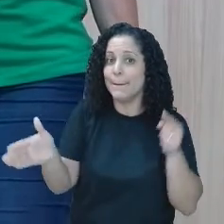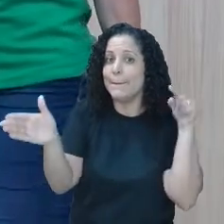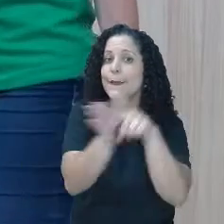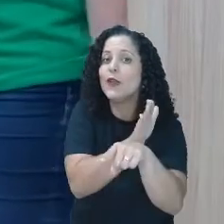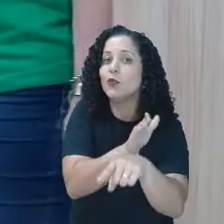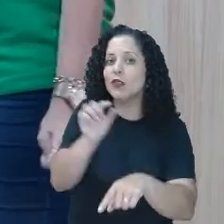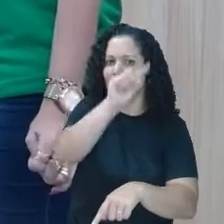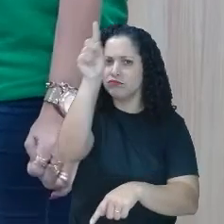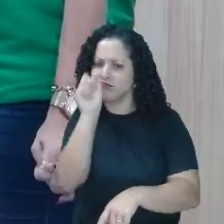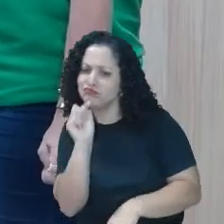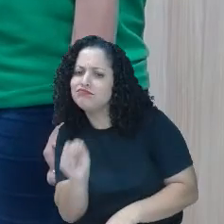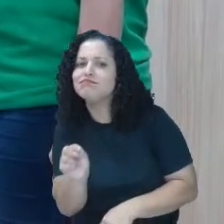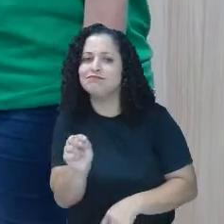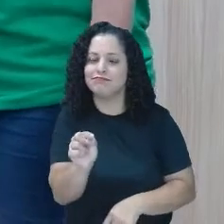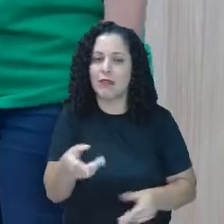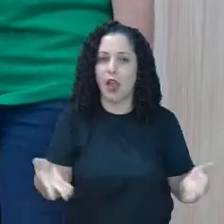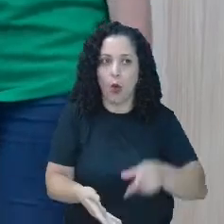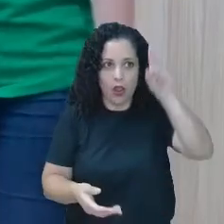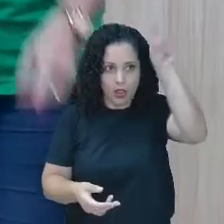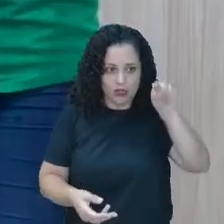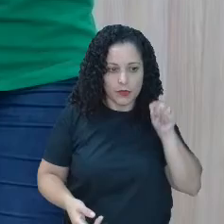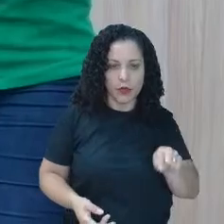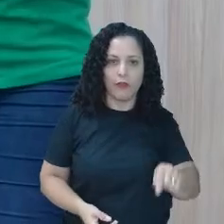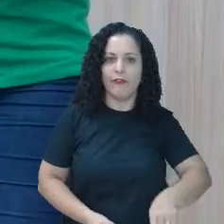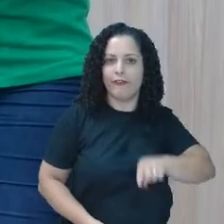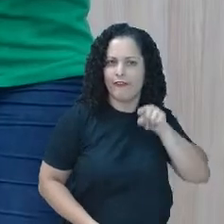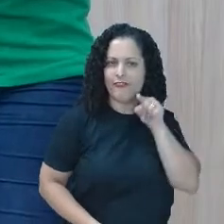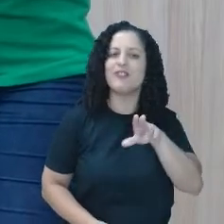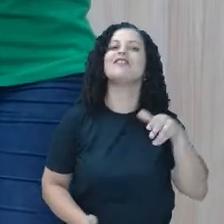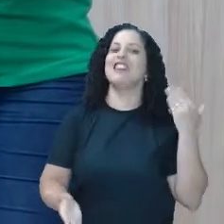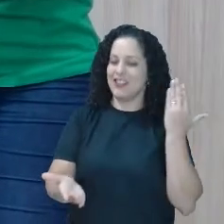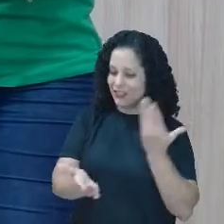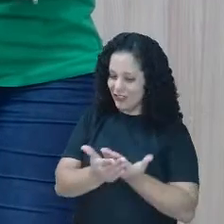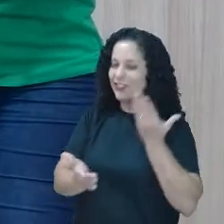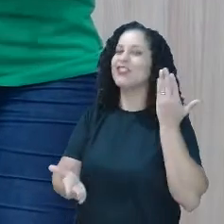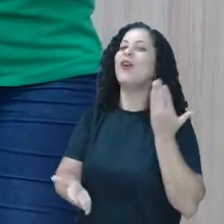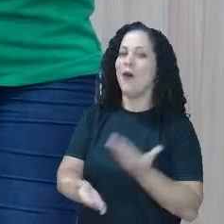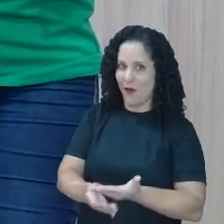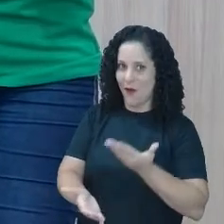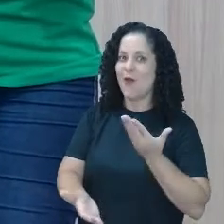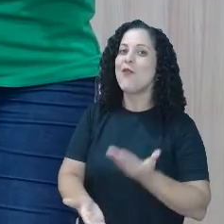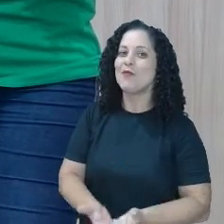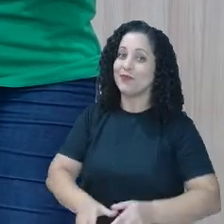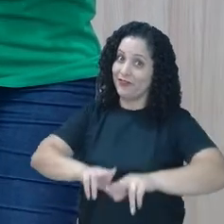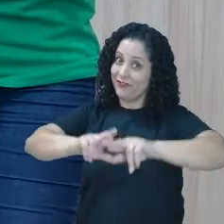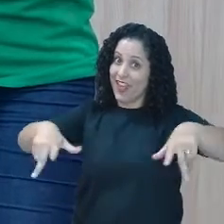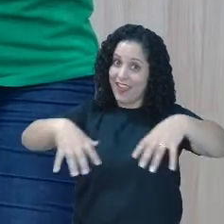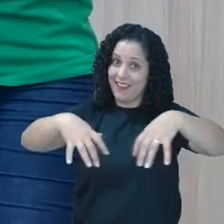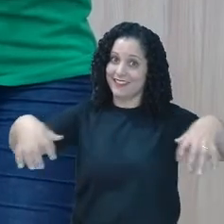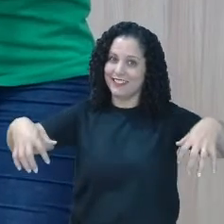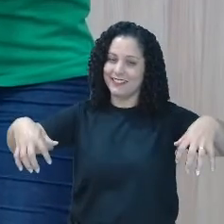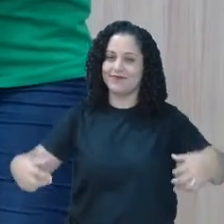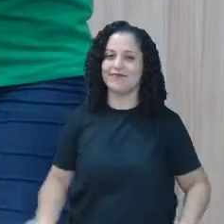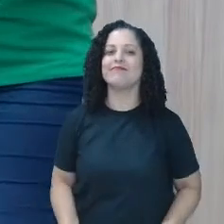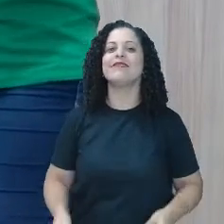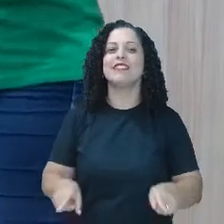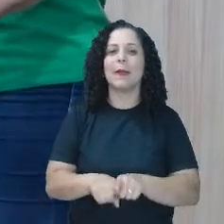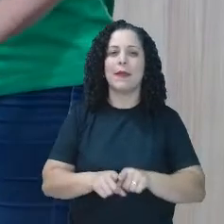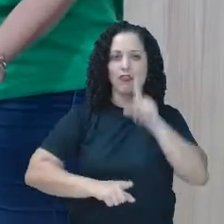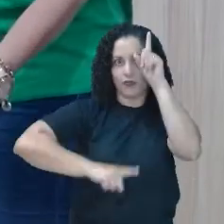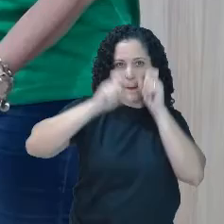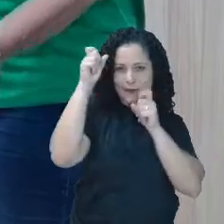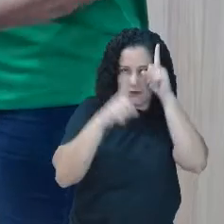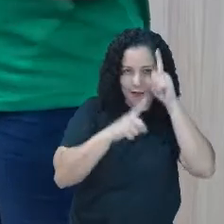né? Já eu vou colocar exclamação. Você estudou hoje. Viu como mudou? Até a entonação de